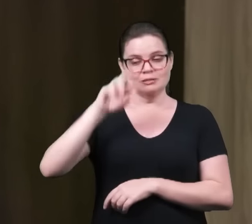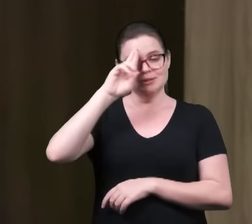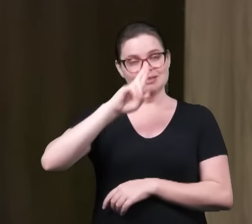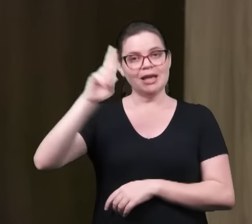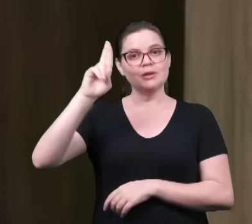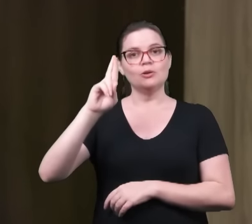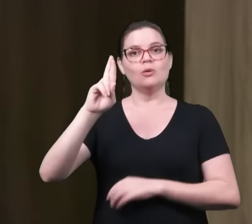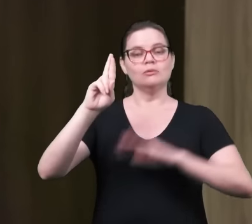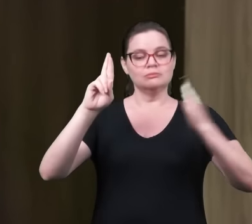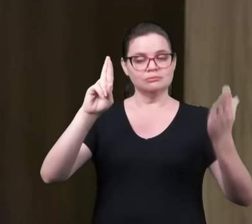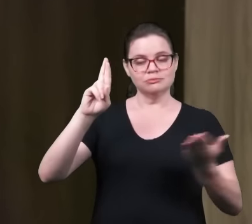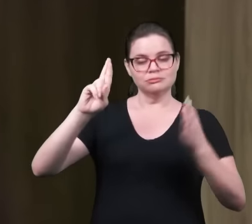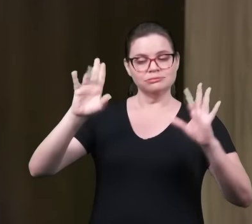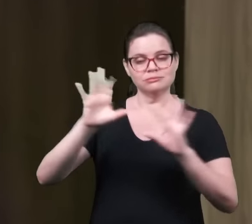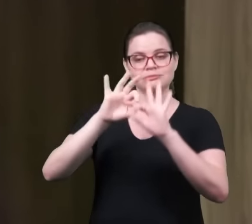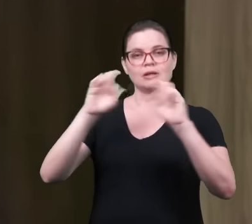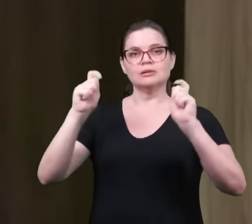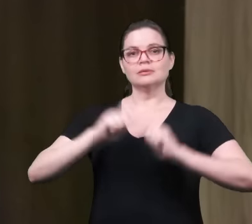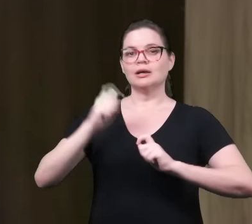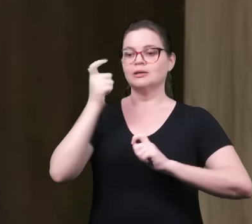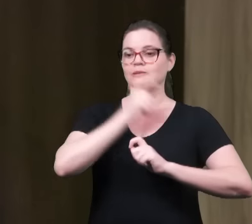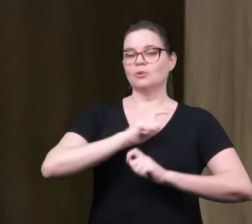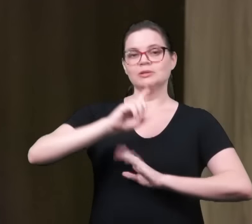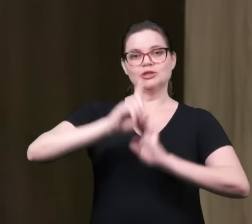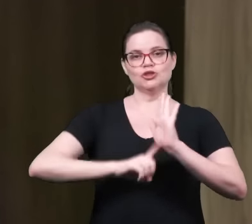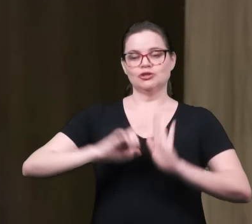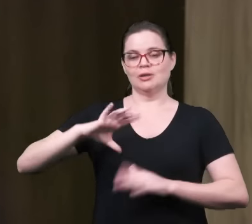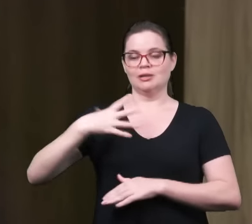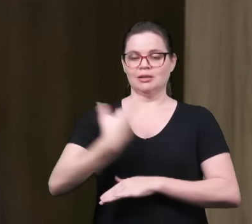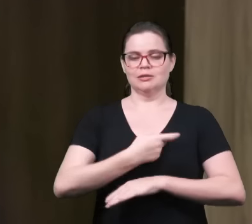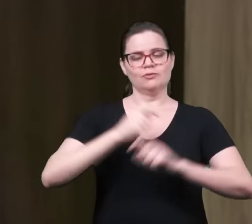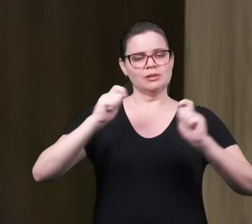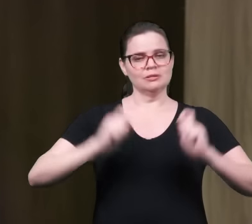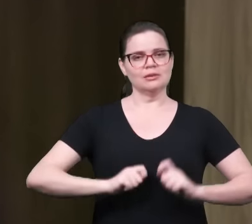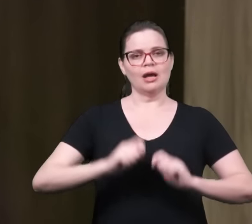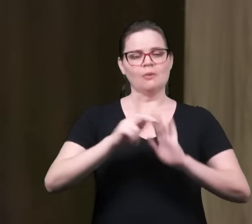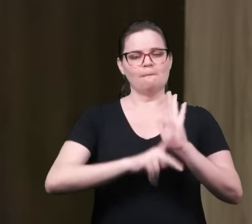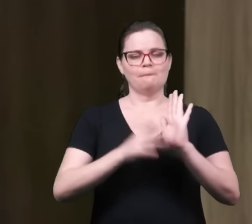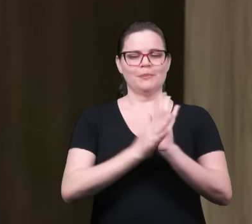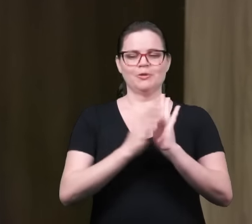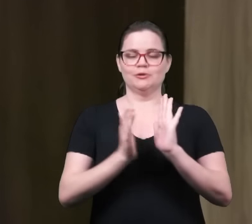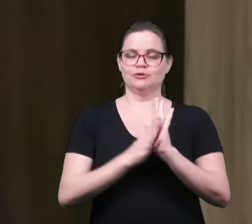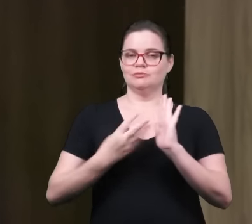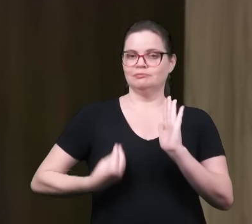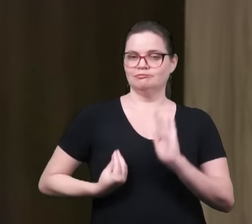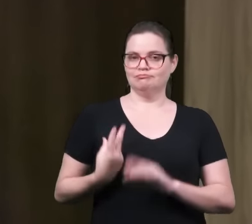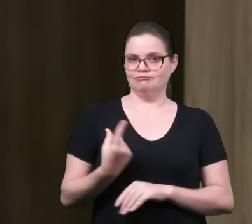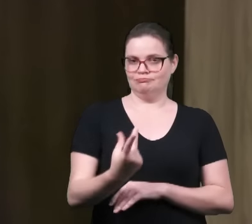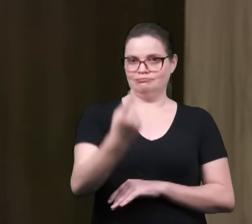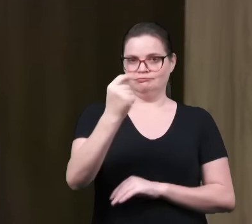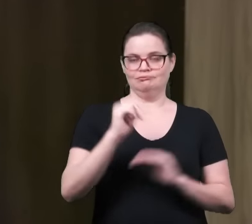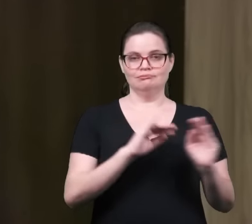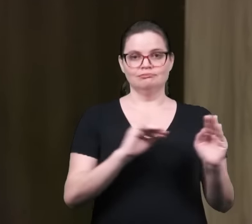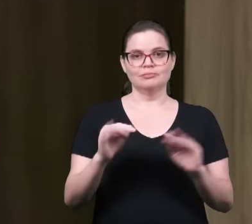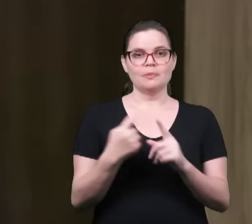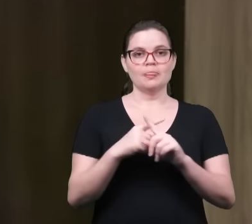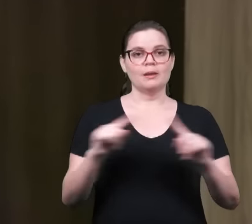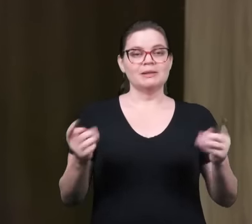presença dele e alcançar o direito à salvação, à vida eterna. Mas vamos falar agora